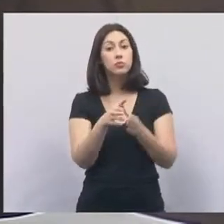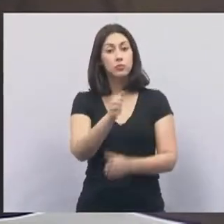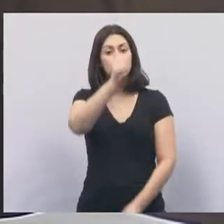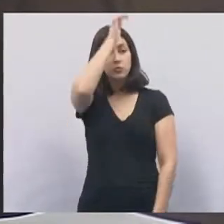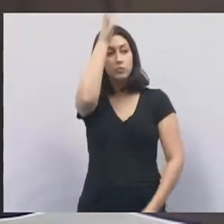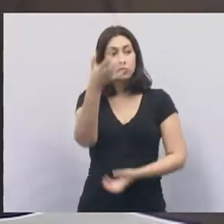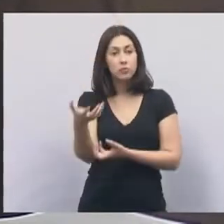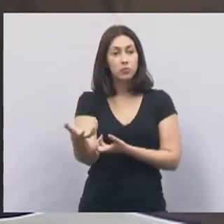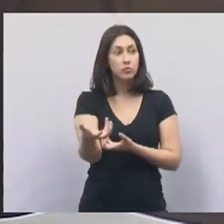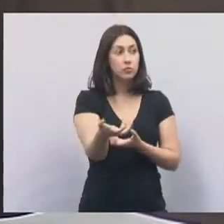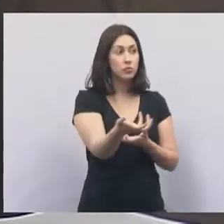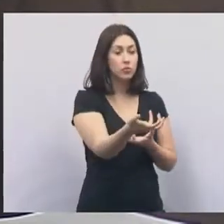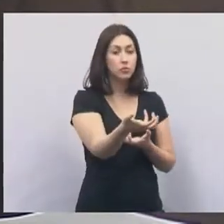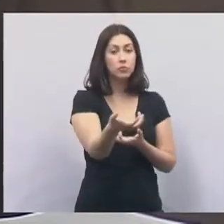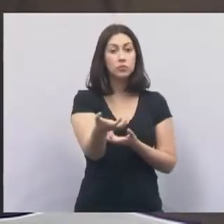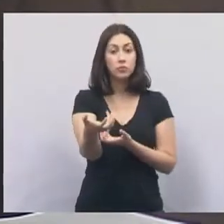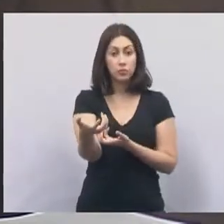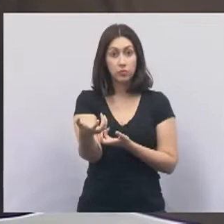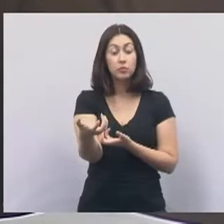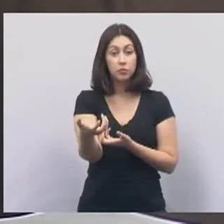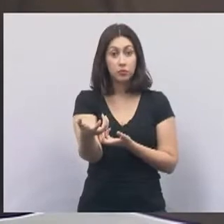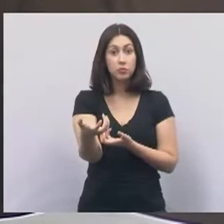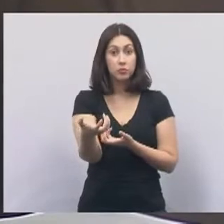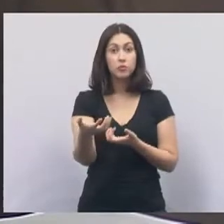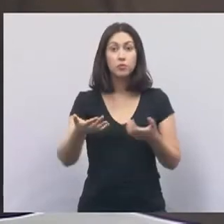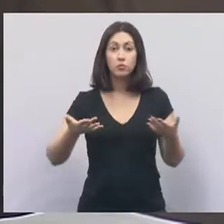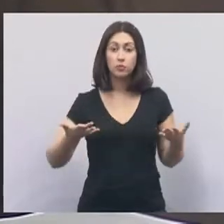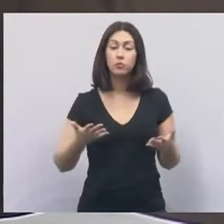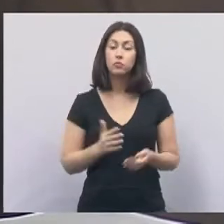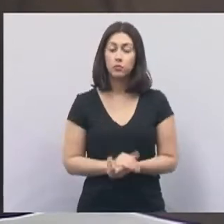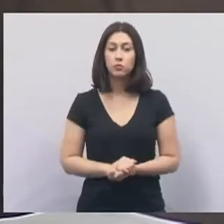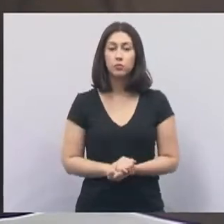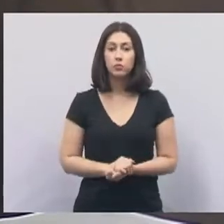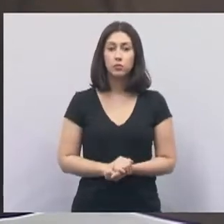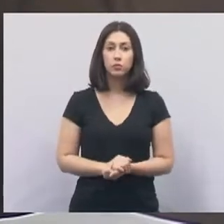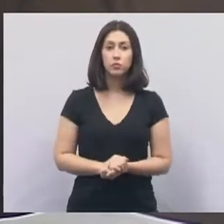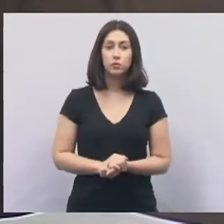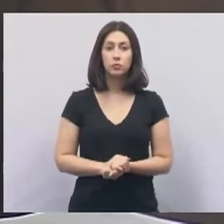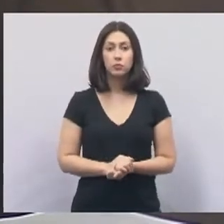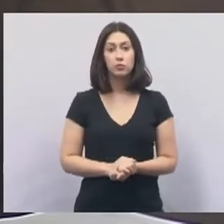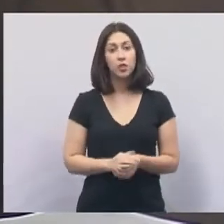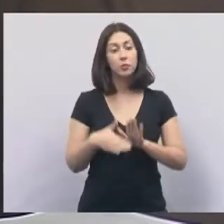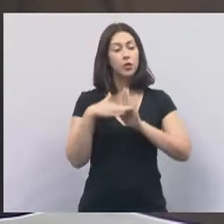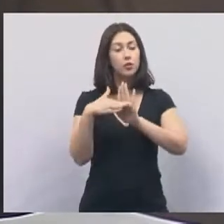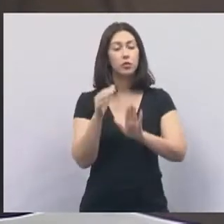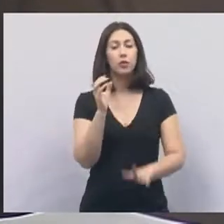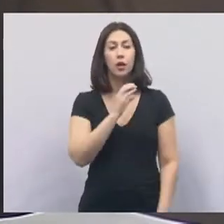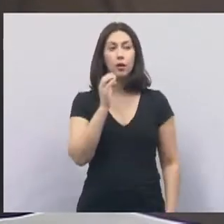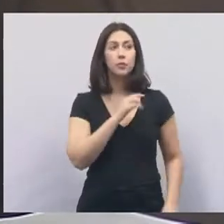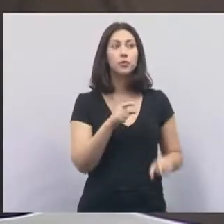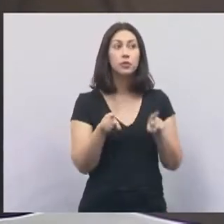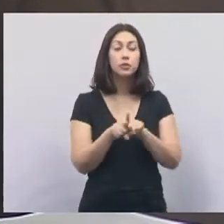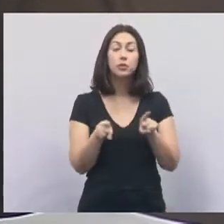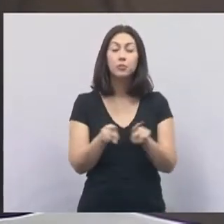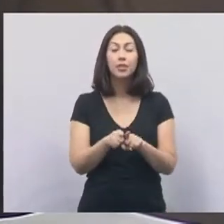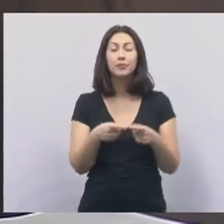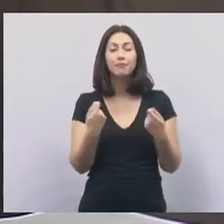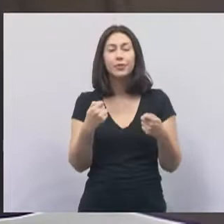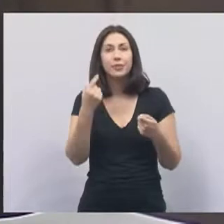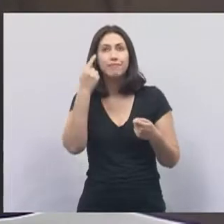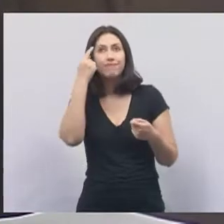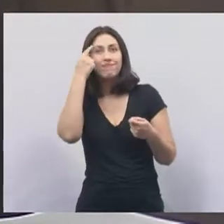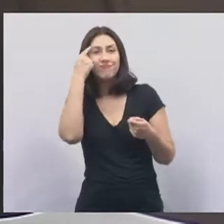que está praticamente aí escape do atendimento mais rápido e também pensar numa